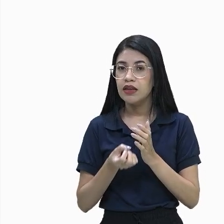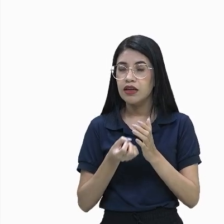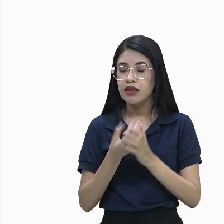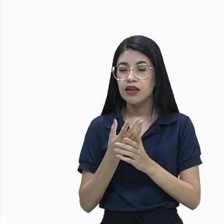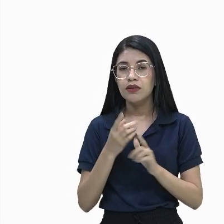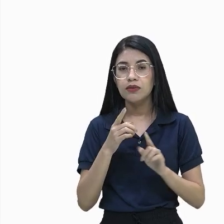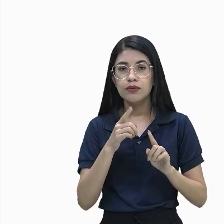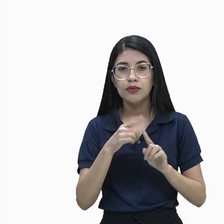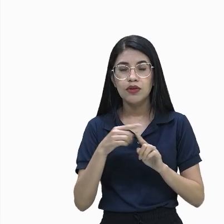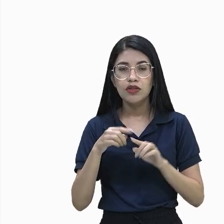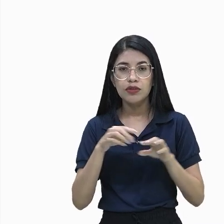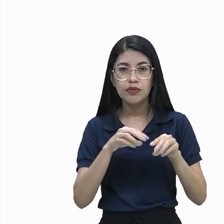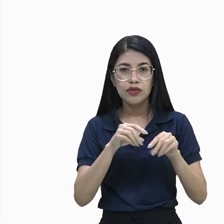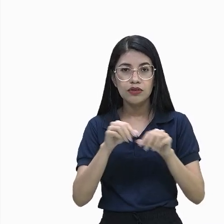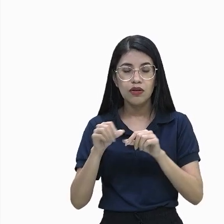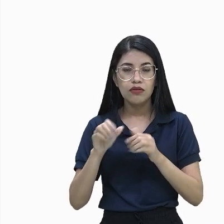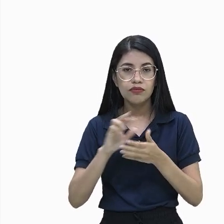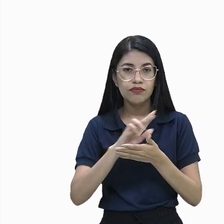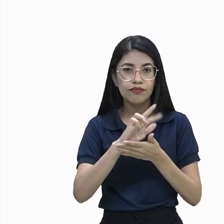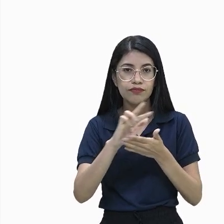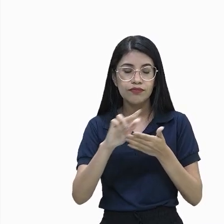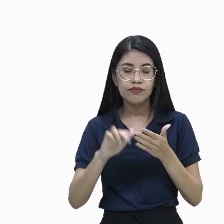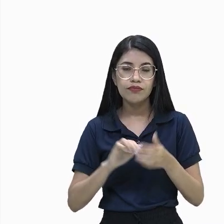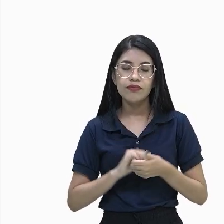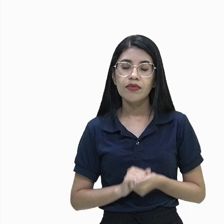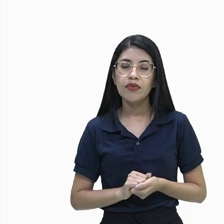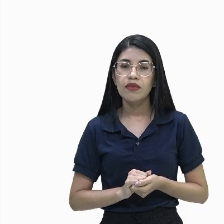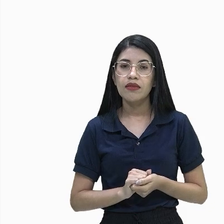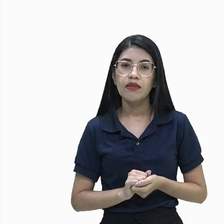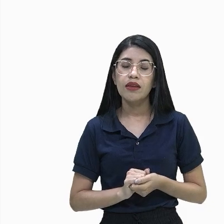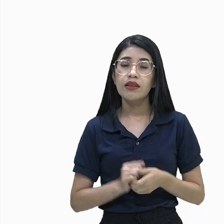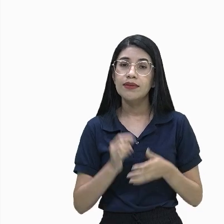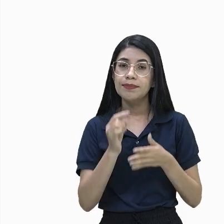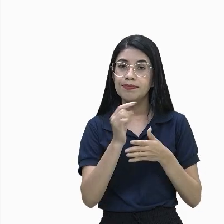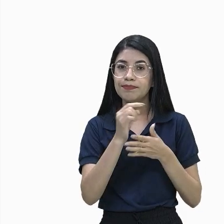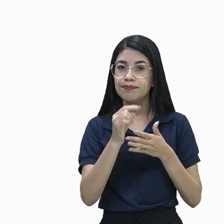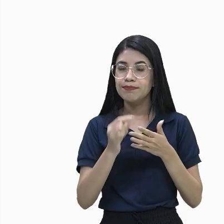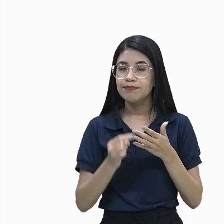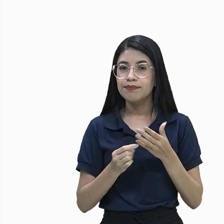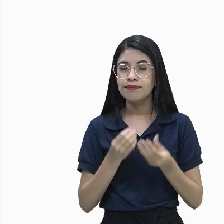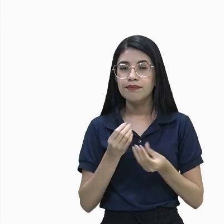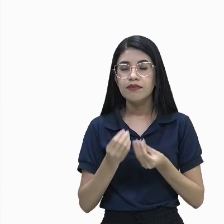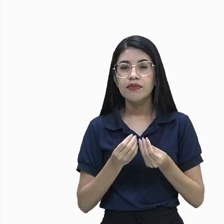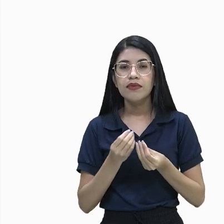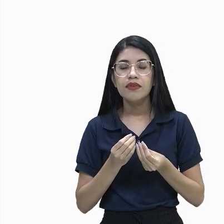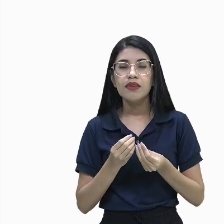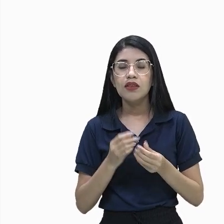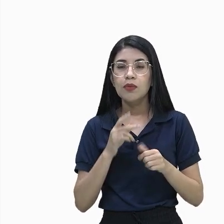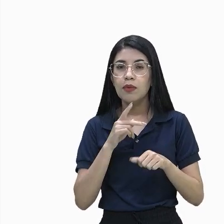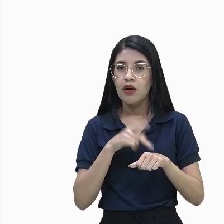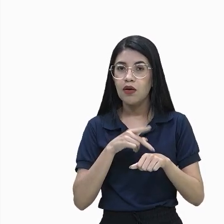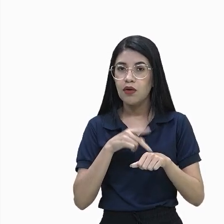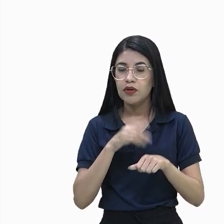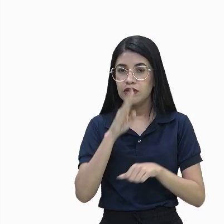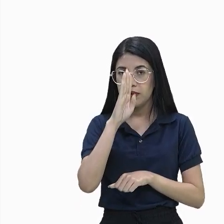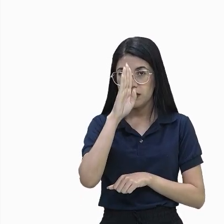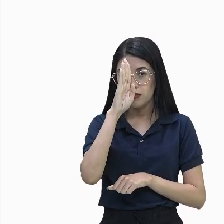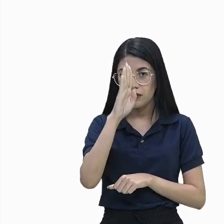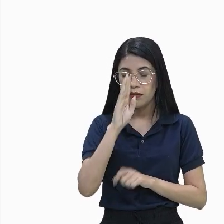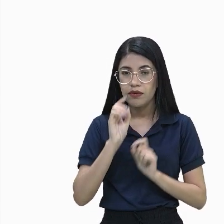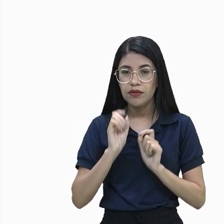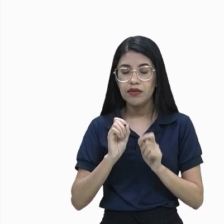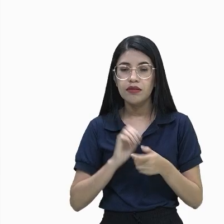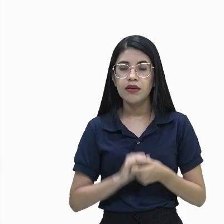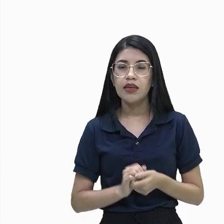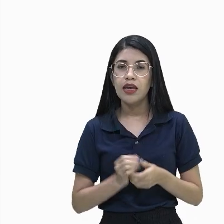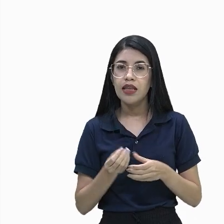tipo de solo diferente. Agora, esses fatores, eles vêm através de uma rocha matriz, que fica bem